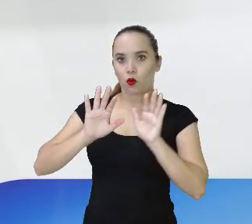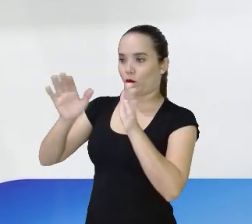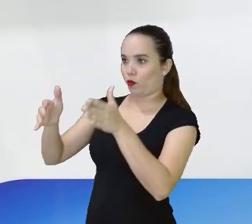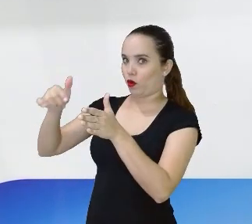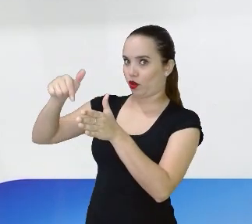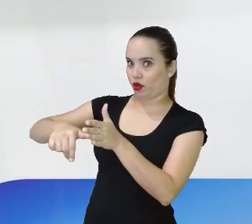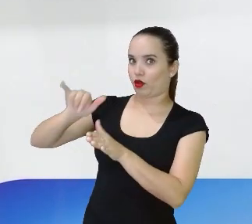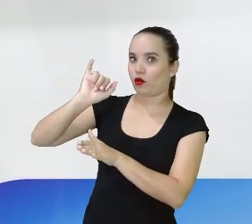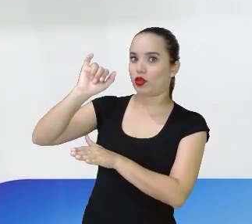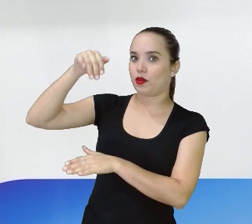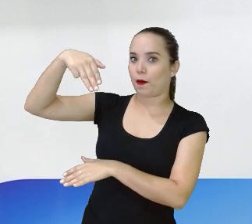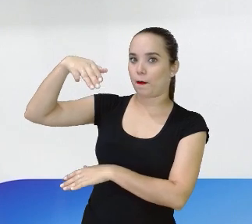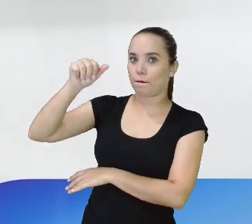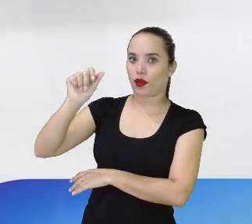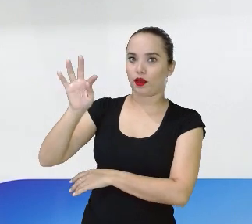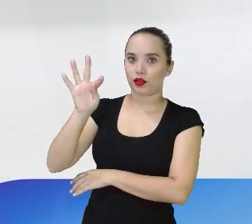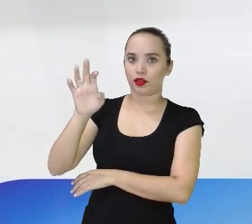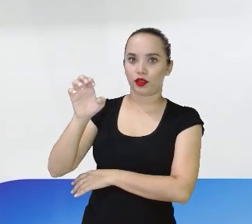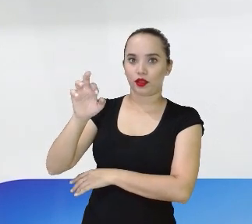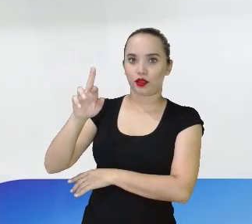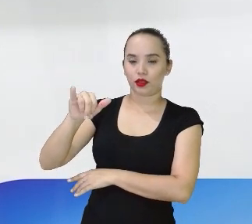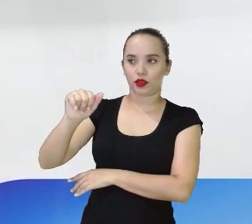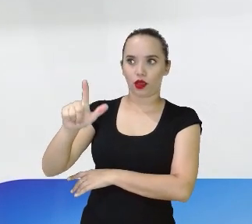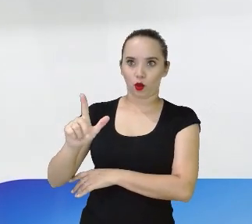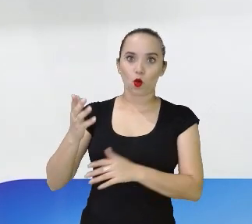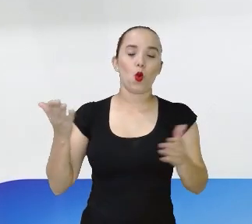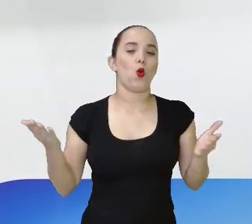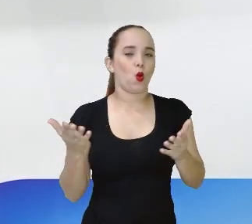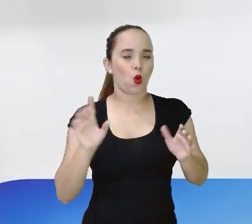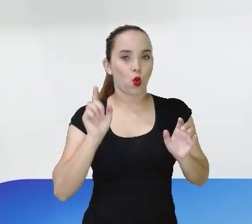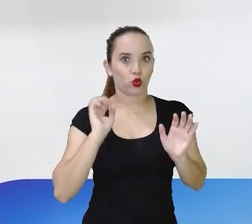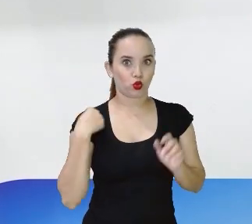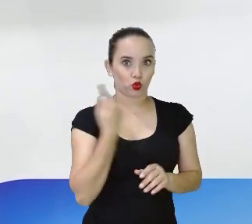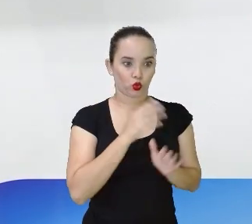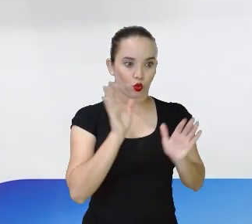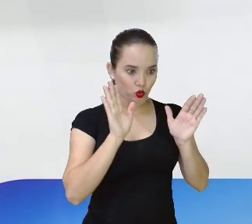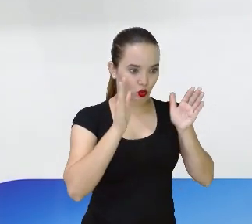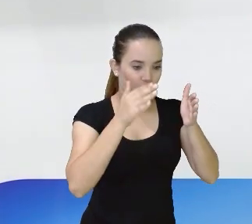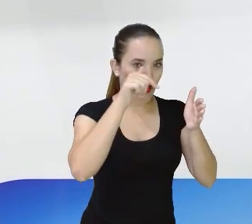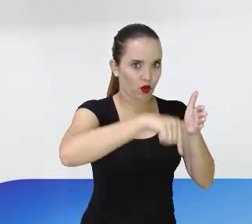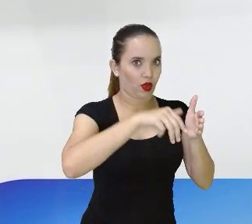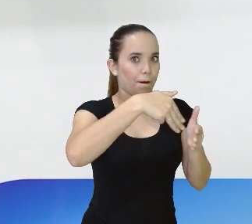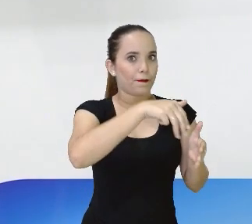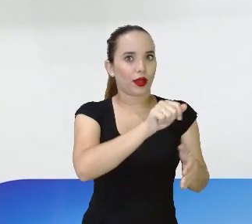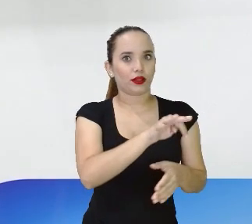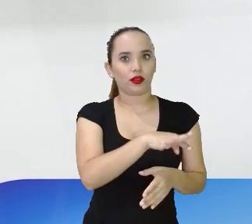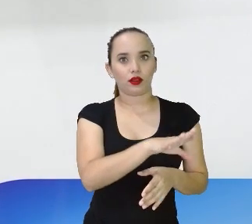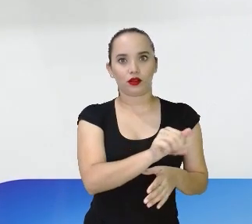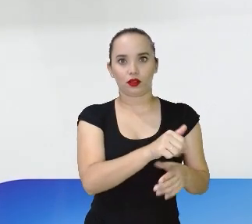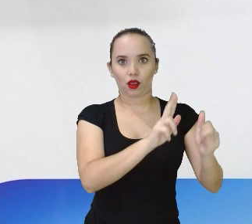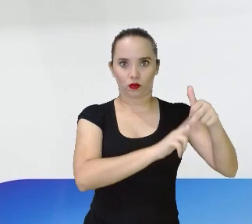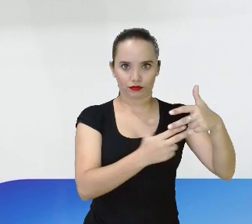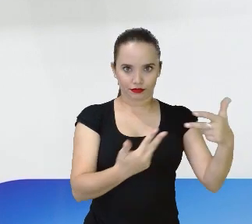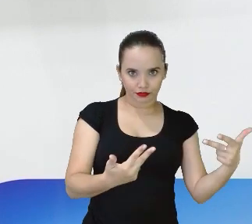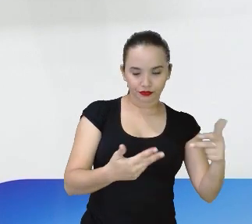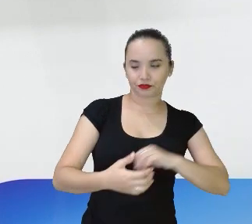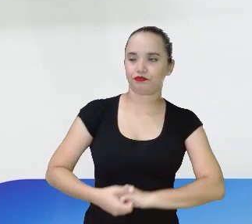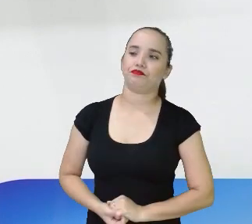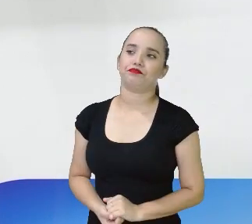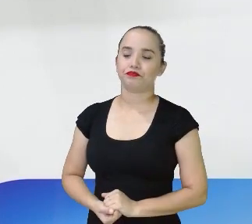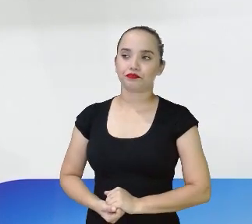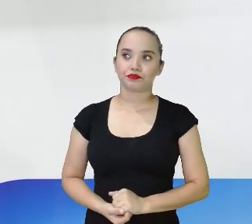focar no patrimônio material, não é? Mas vamos ver um pouquinho do que seria cada um deles, tá? Vamos falar